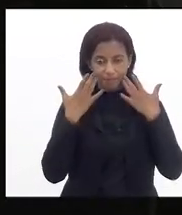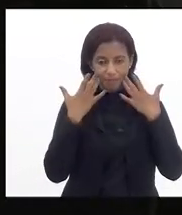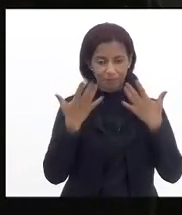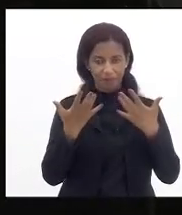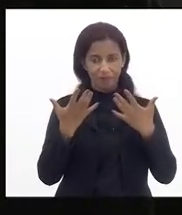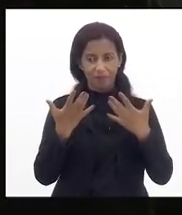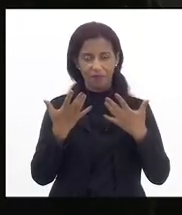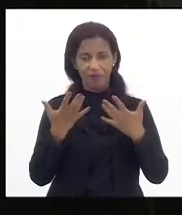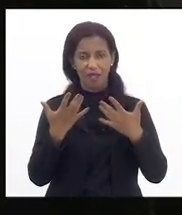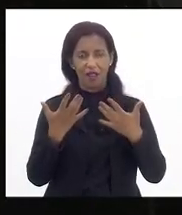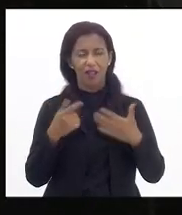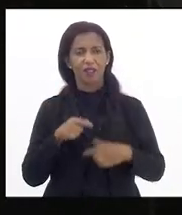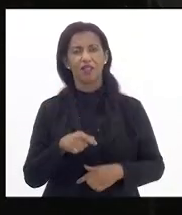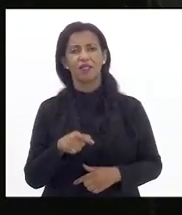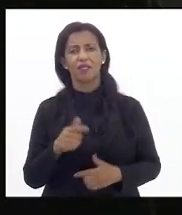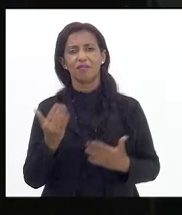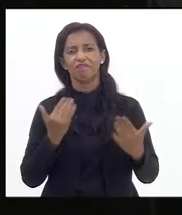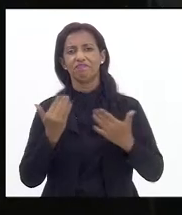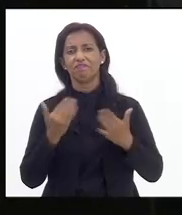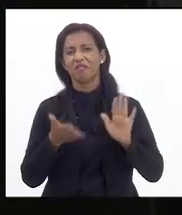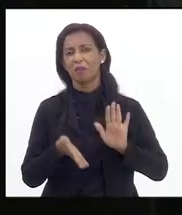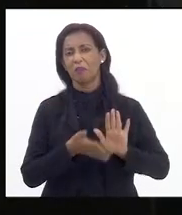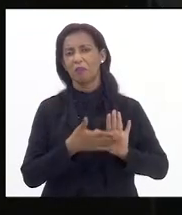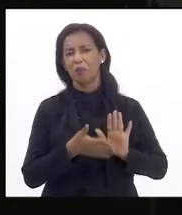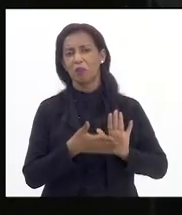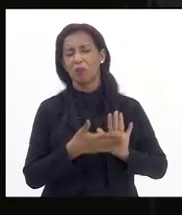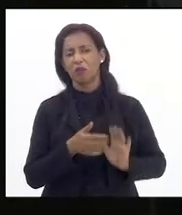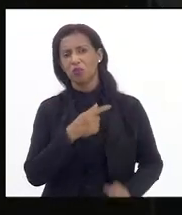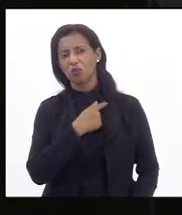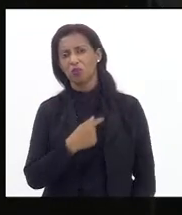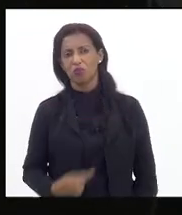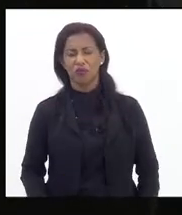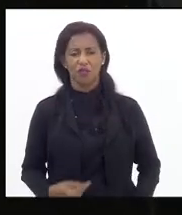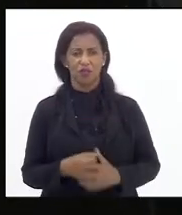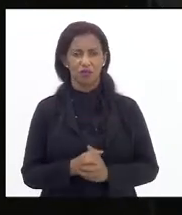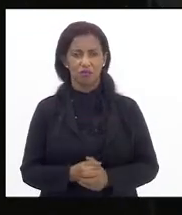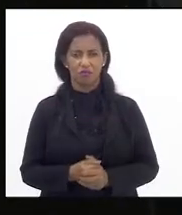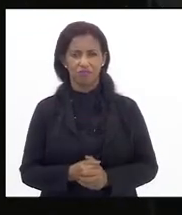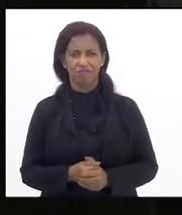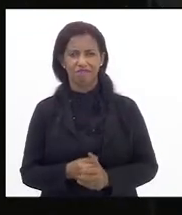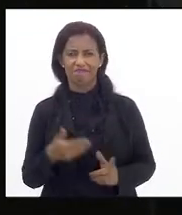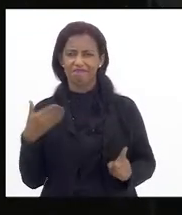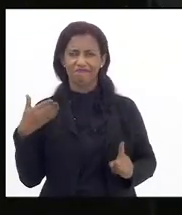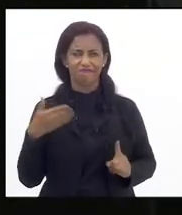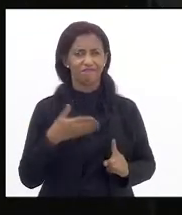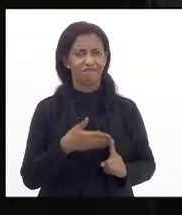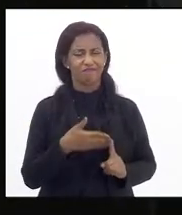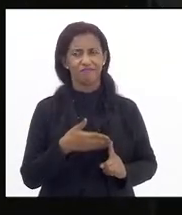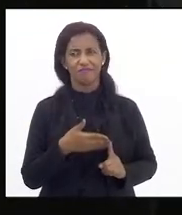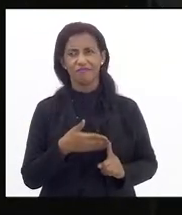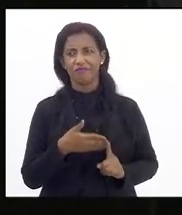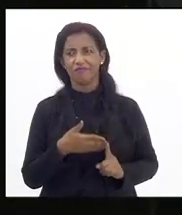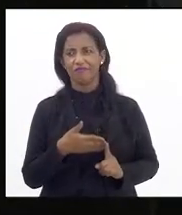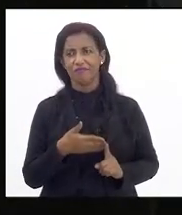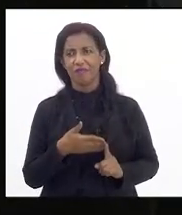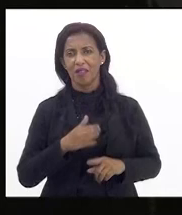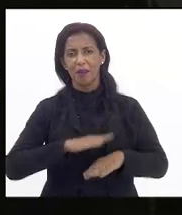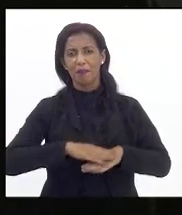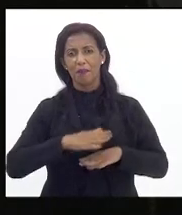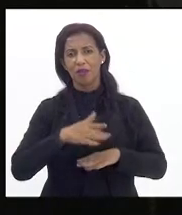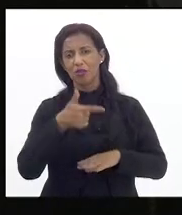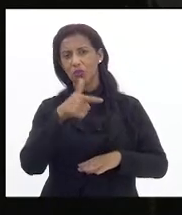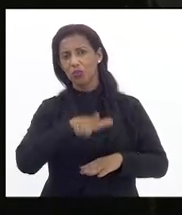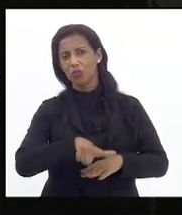manifestar aqui em relação a essa proposta do governo né que atinge basicamente E